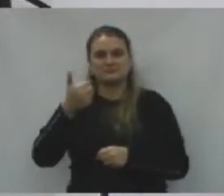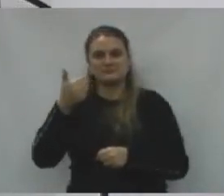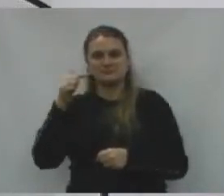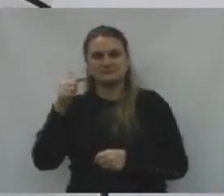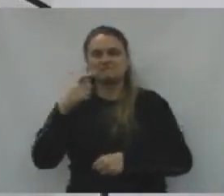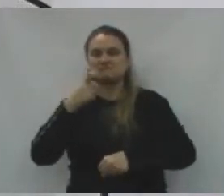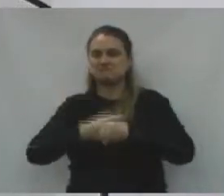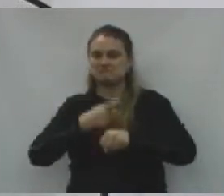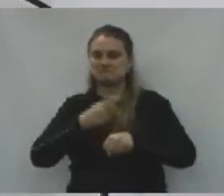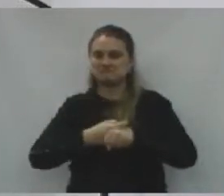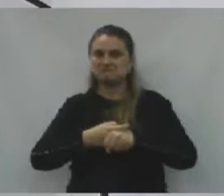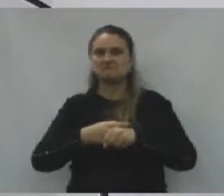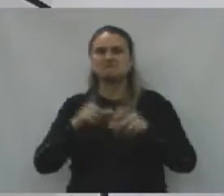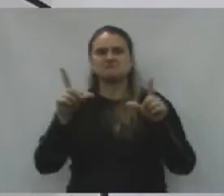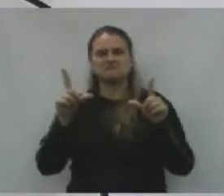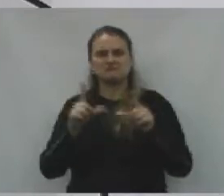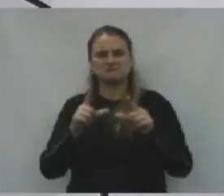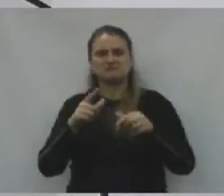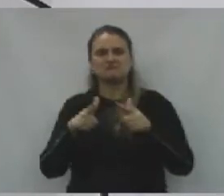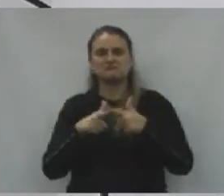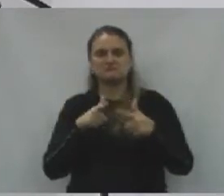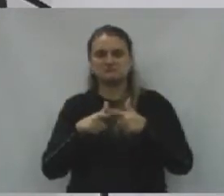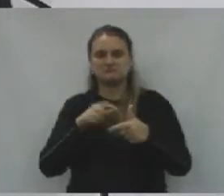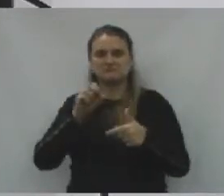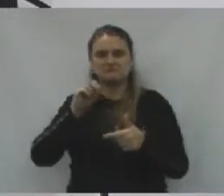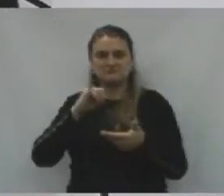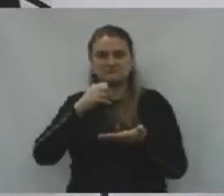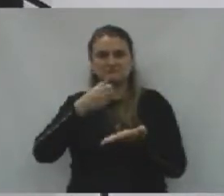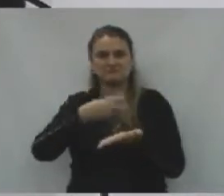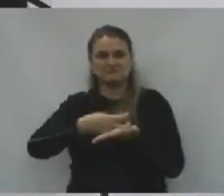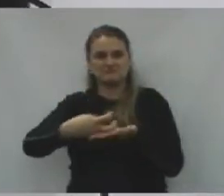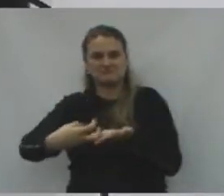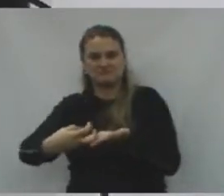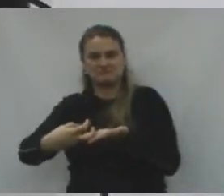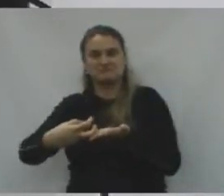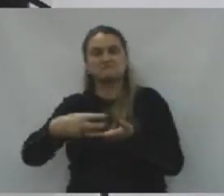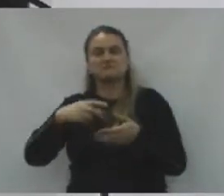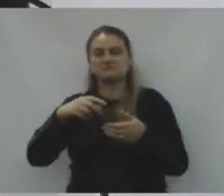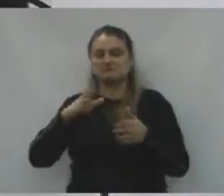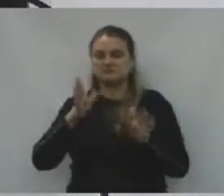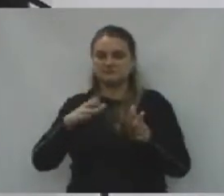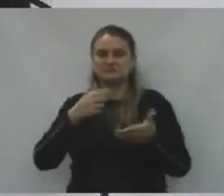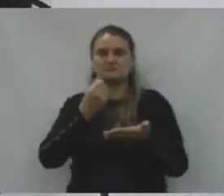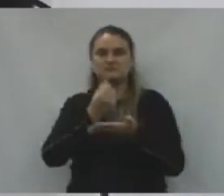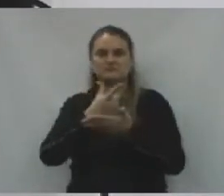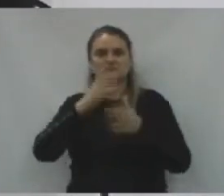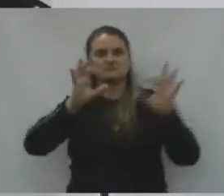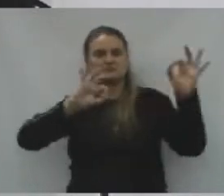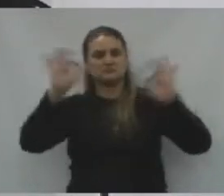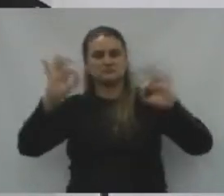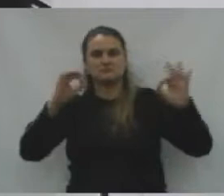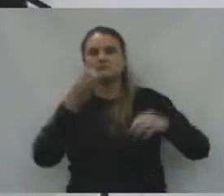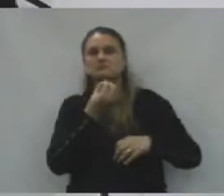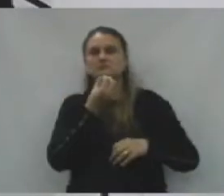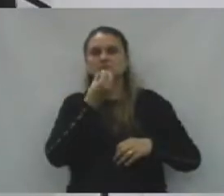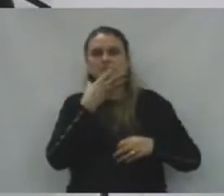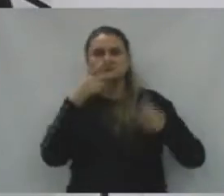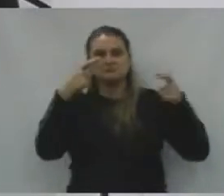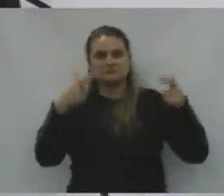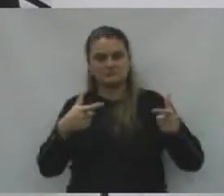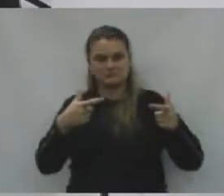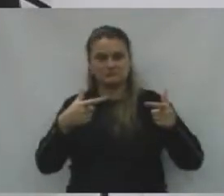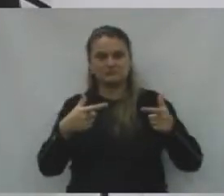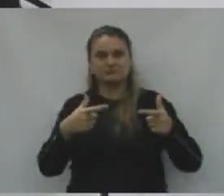2017, alta resistência, diminui impacto, pensando, inclusive, na saúde. É investimento em estrutura, em qualidade, onde